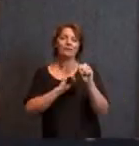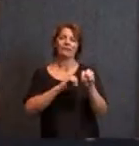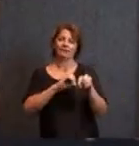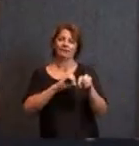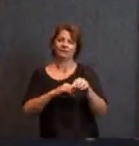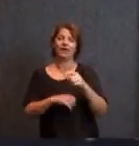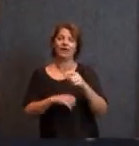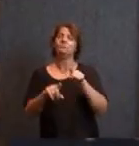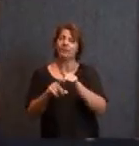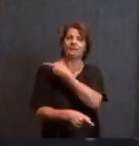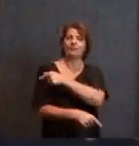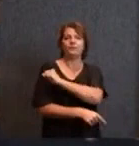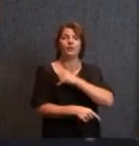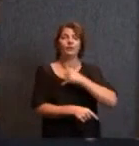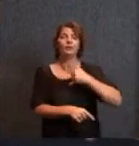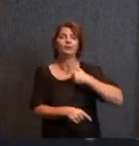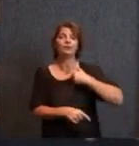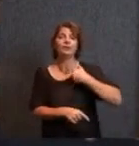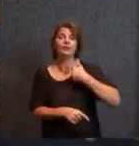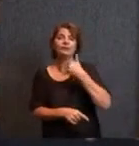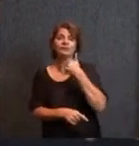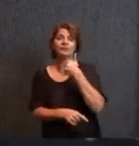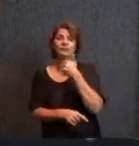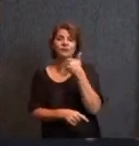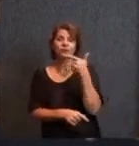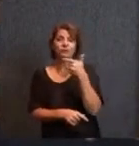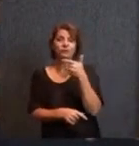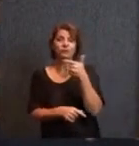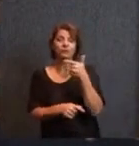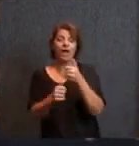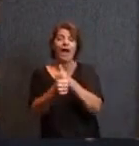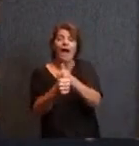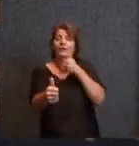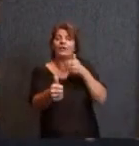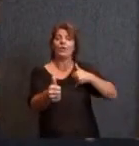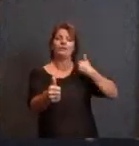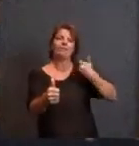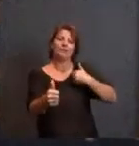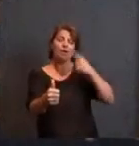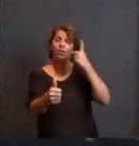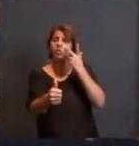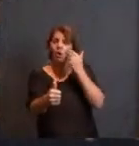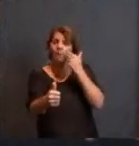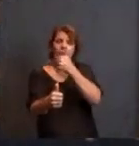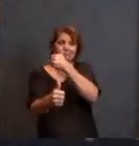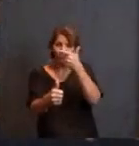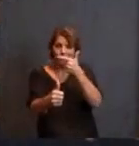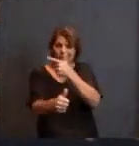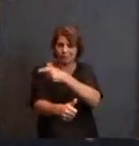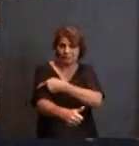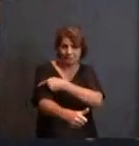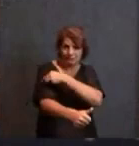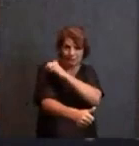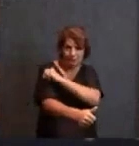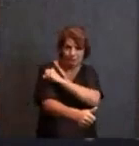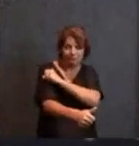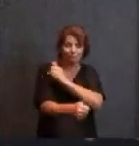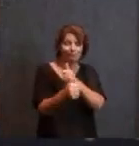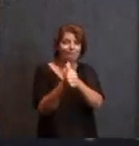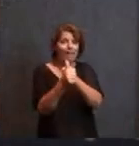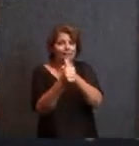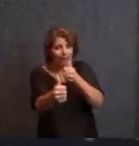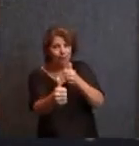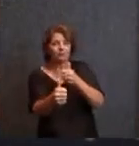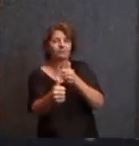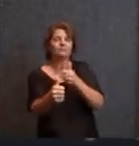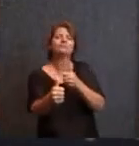10, 12 anos, hoje estão com 14 anos terminando o ensino fundamental. Então, esse também é